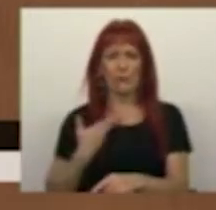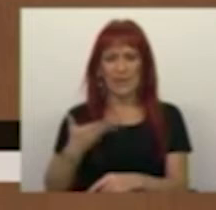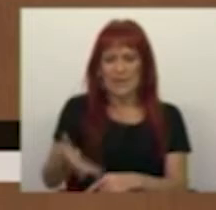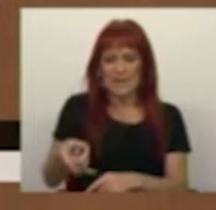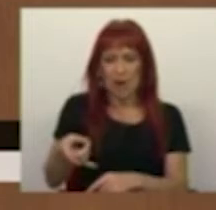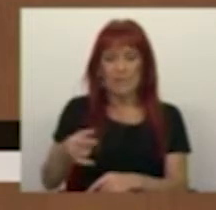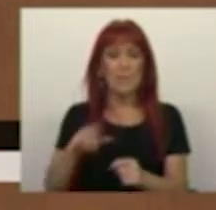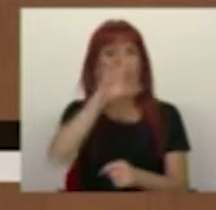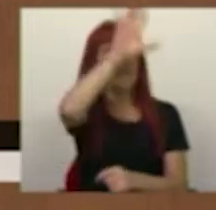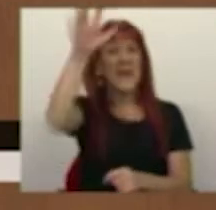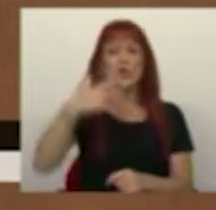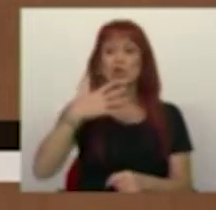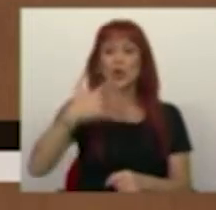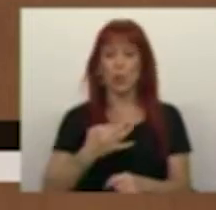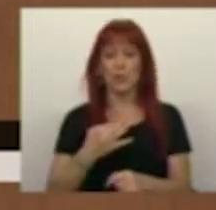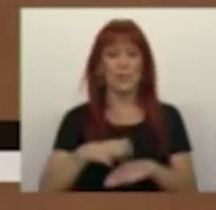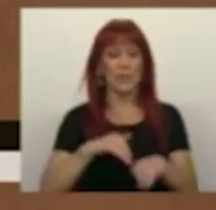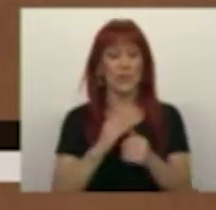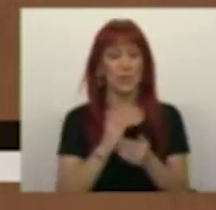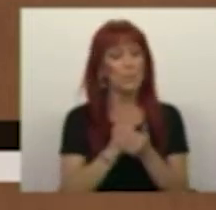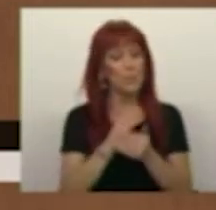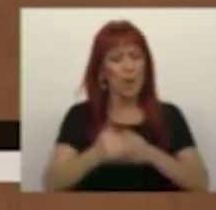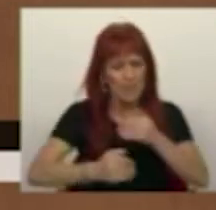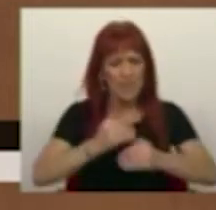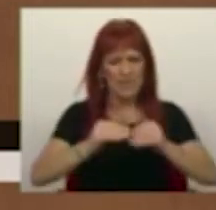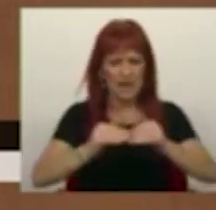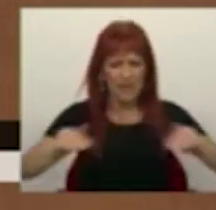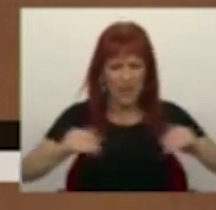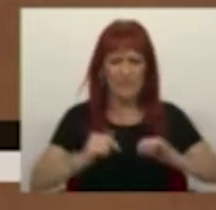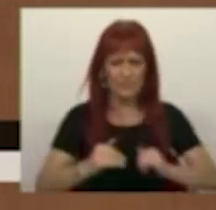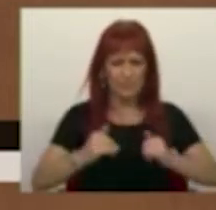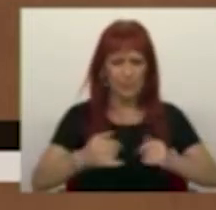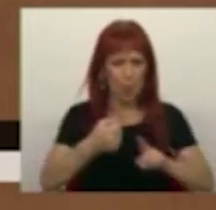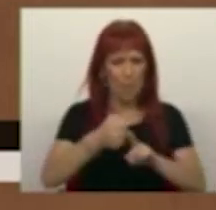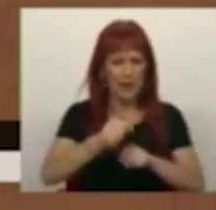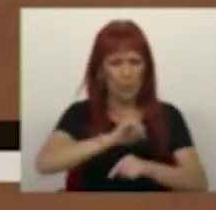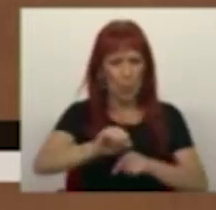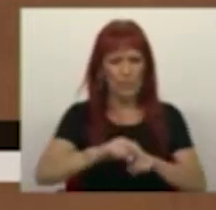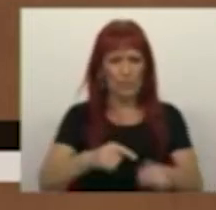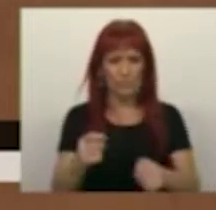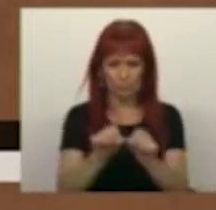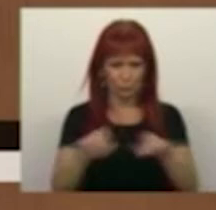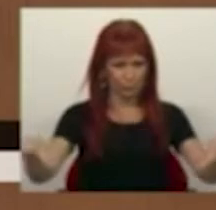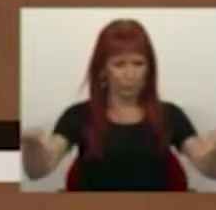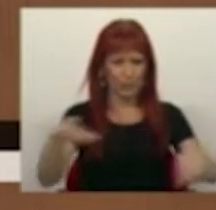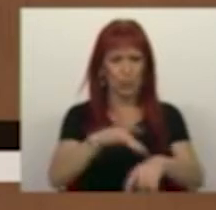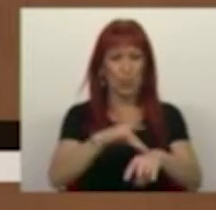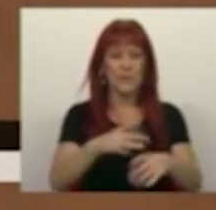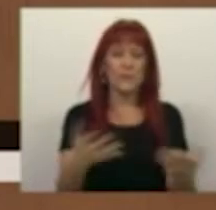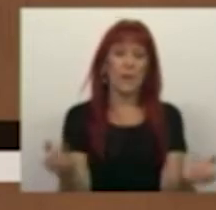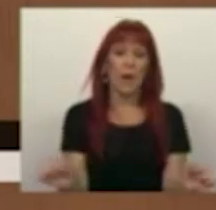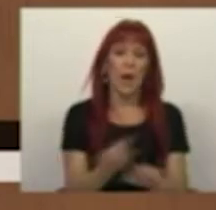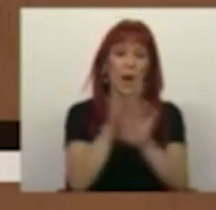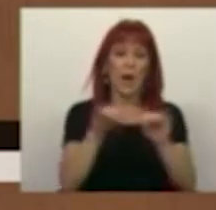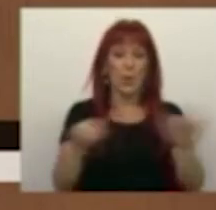portanto, todos os países estão a fazer, no fundo, este processo à medida que avançamos no combate ao surto. E é evidente que